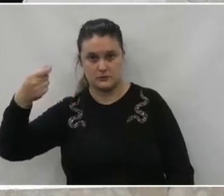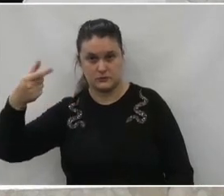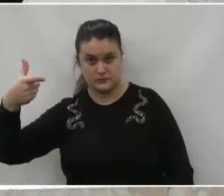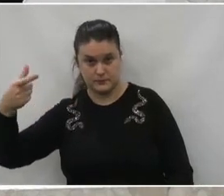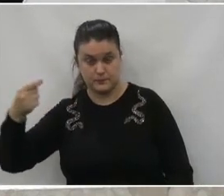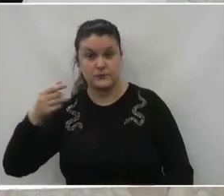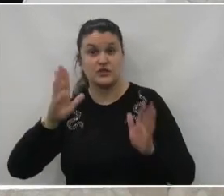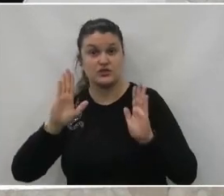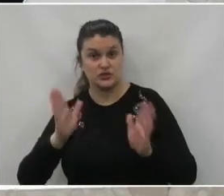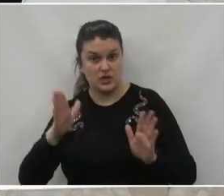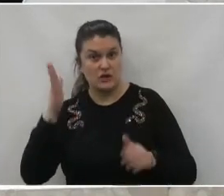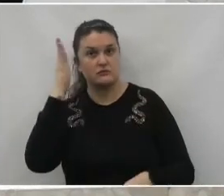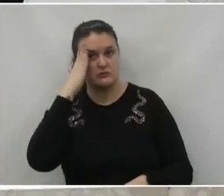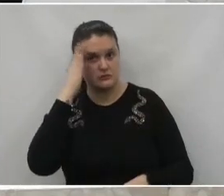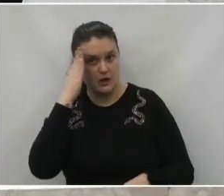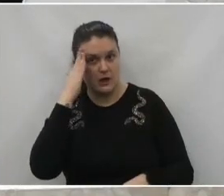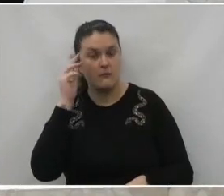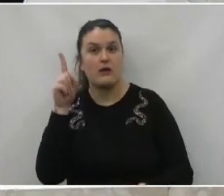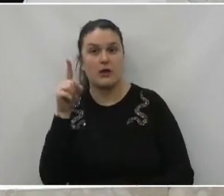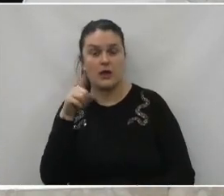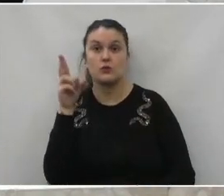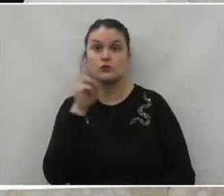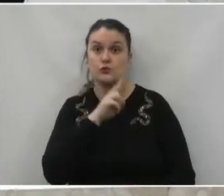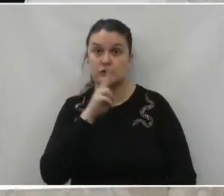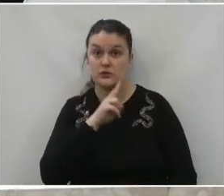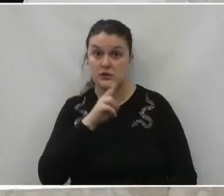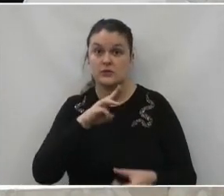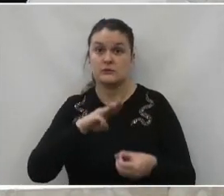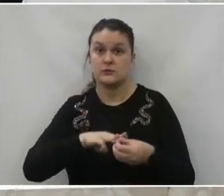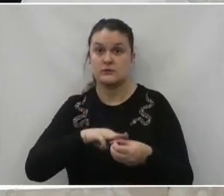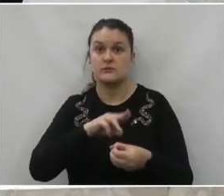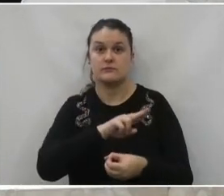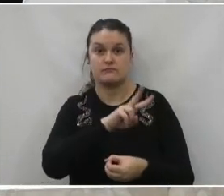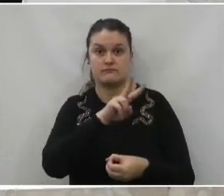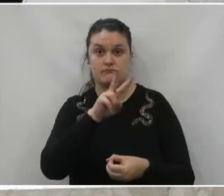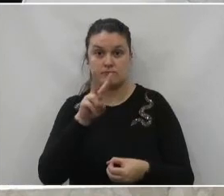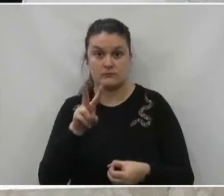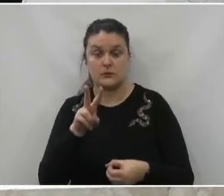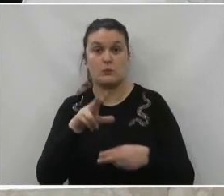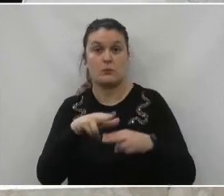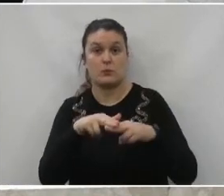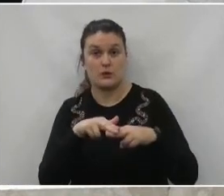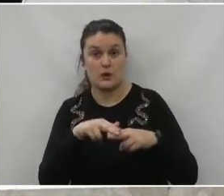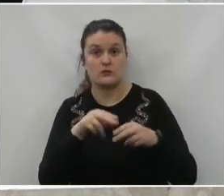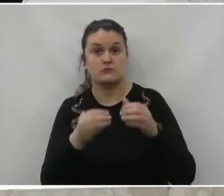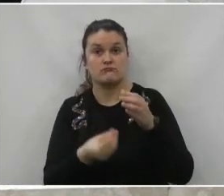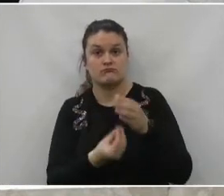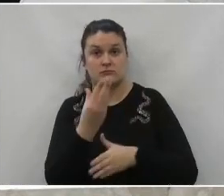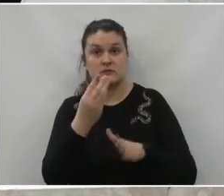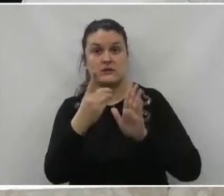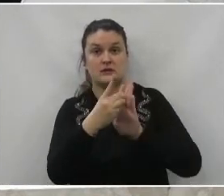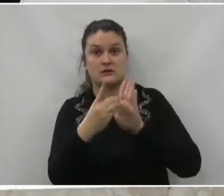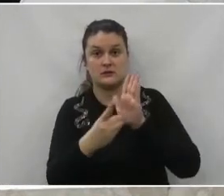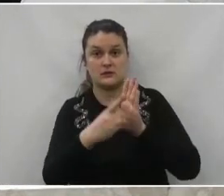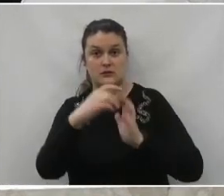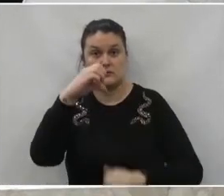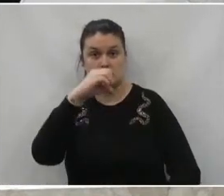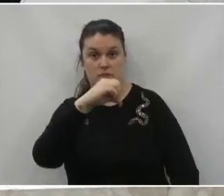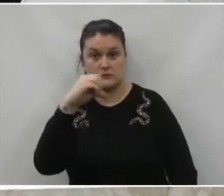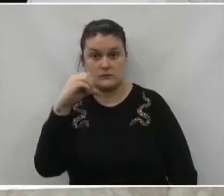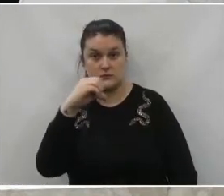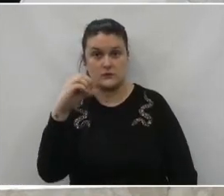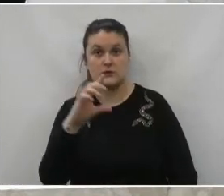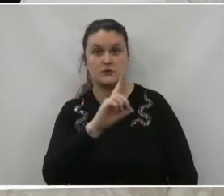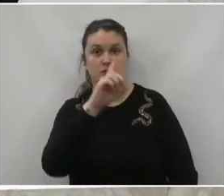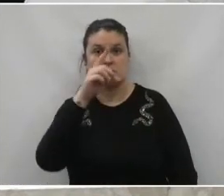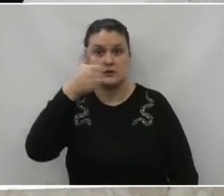Considerando que foi decretada a situação de emergência no município de União da Vitória, por meio do decreto número 99, de